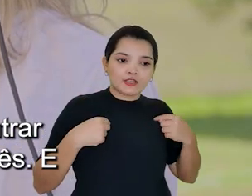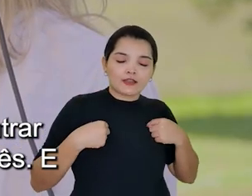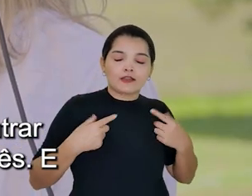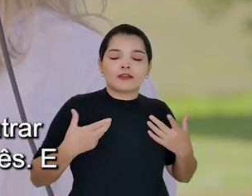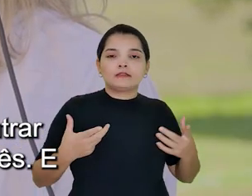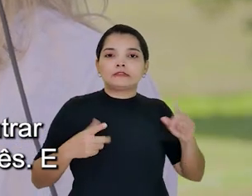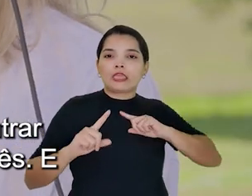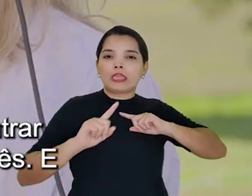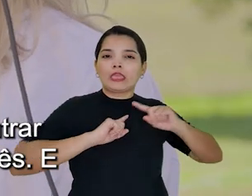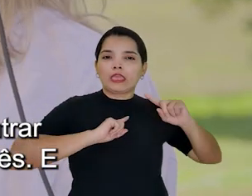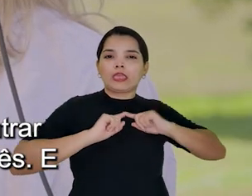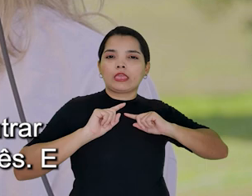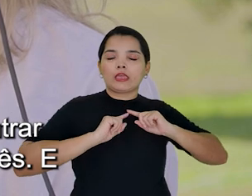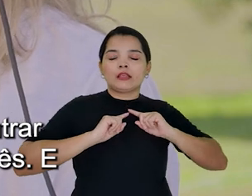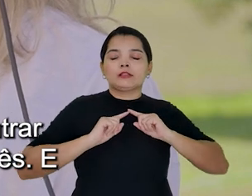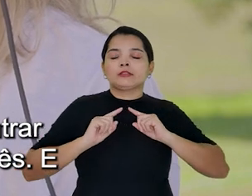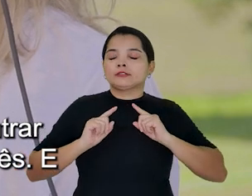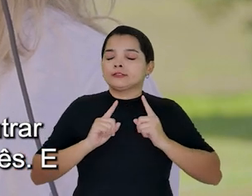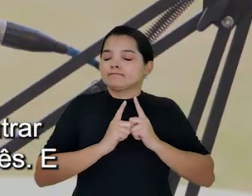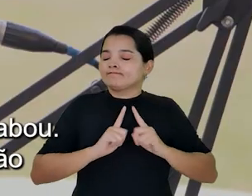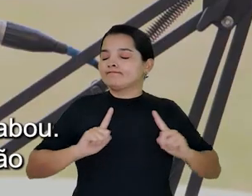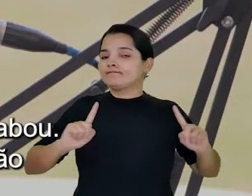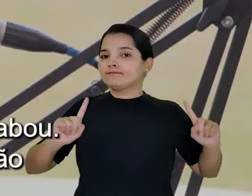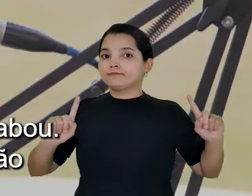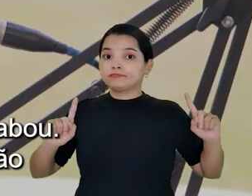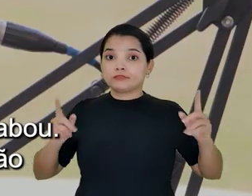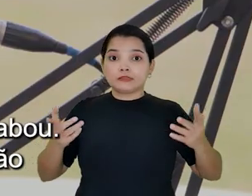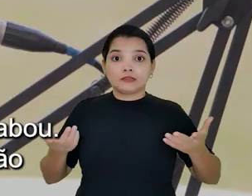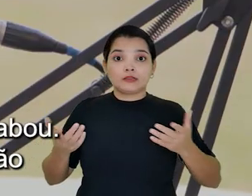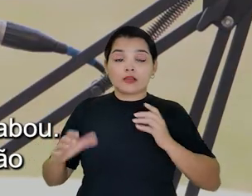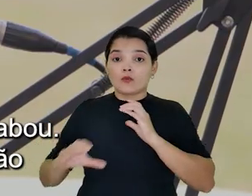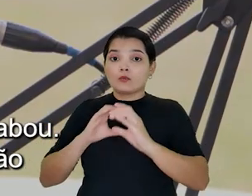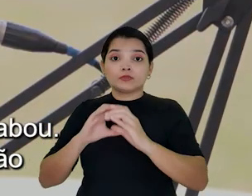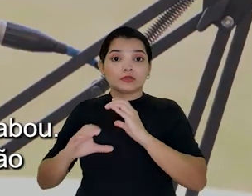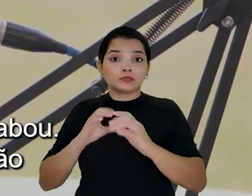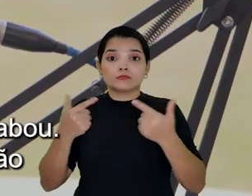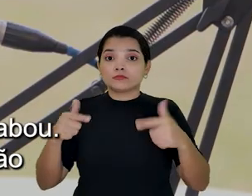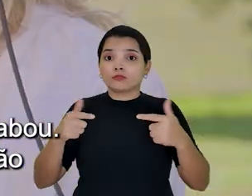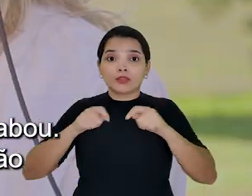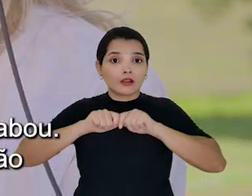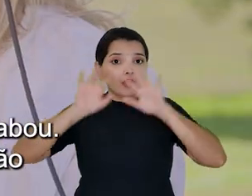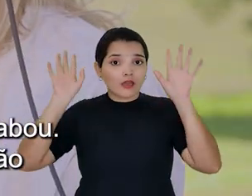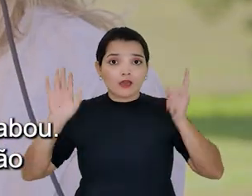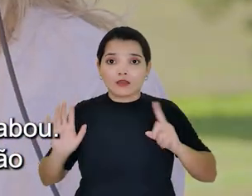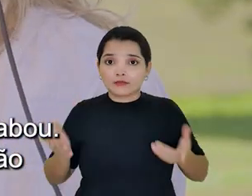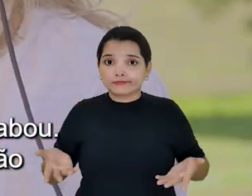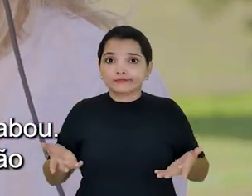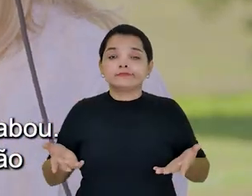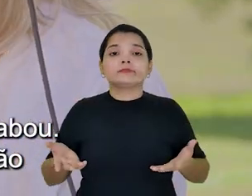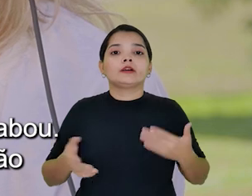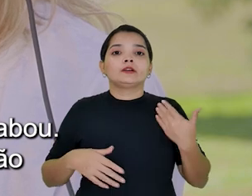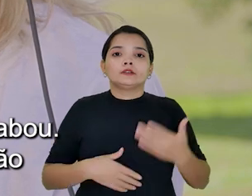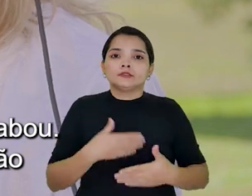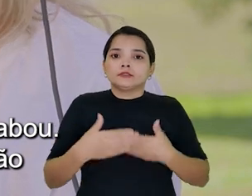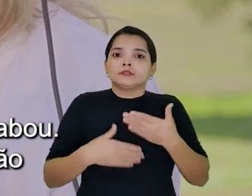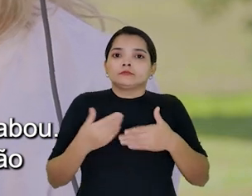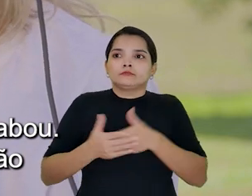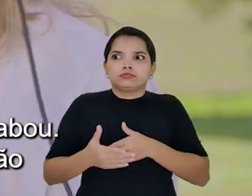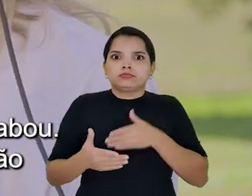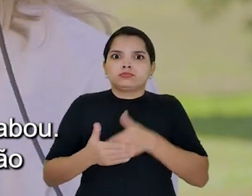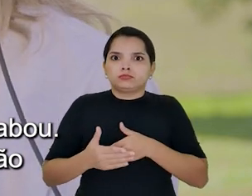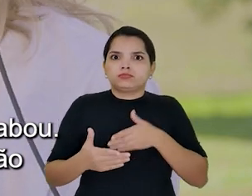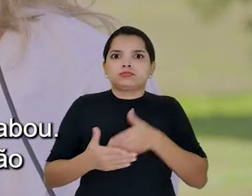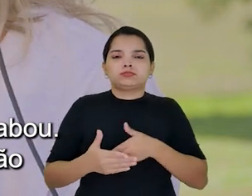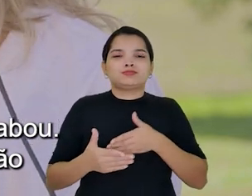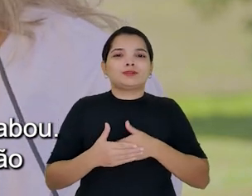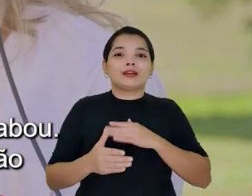defesa e vai subir um muro entre vocês e aí a comunicação não transpõe esse muro Acabou acabou até quebrar esse muro Ô dá